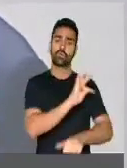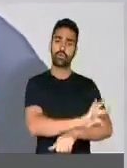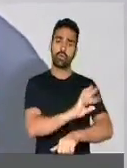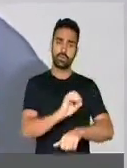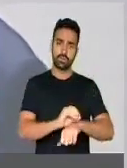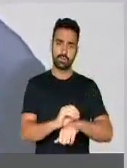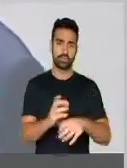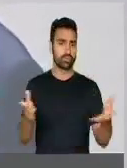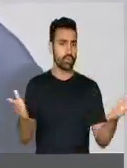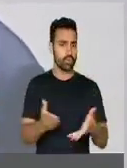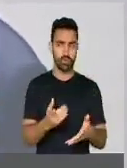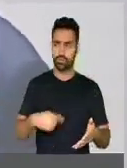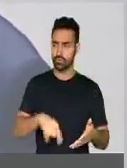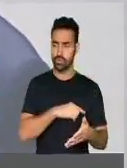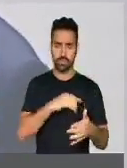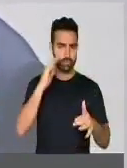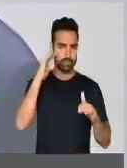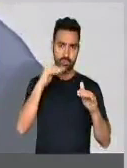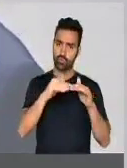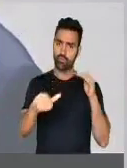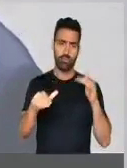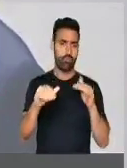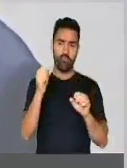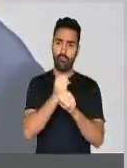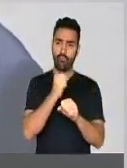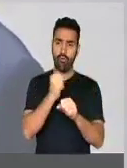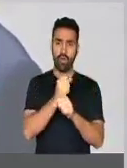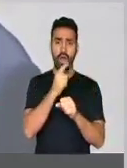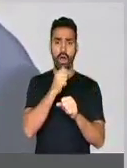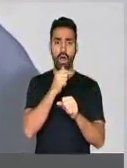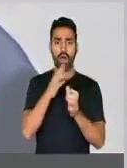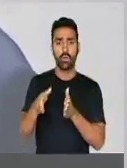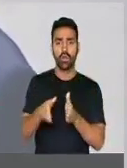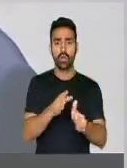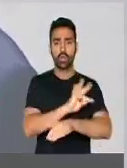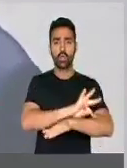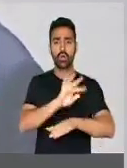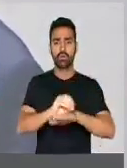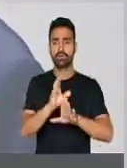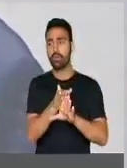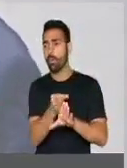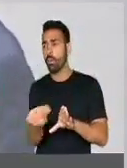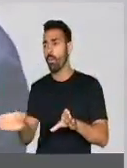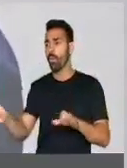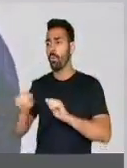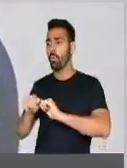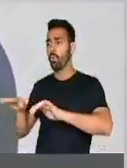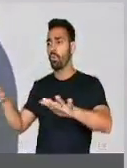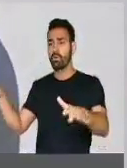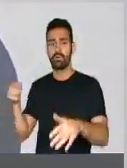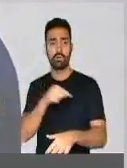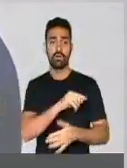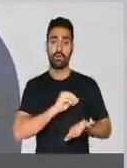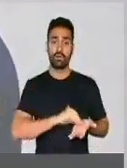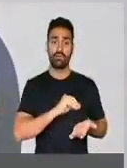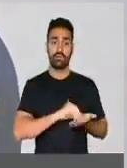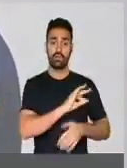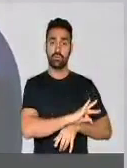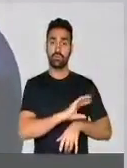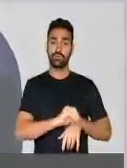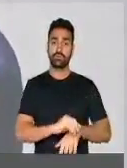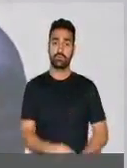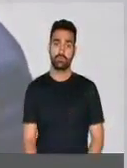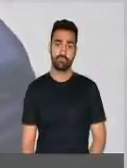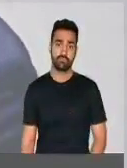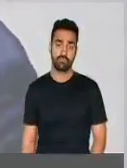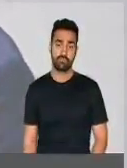é inviável, nós não concordamos com a transposição das águas do Rio Tocantins, como querem